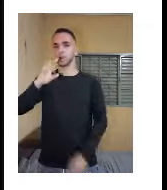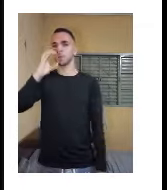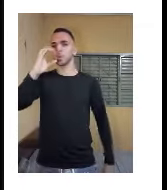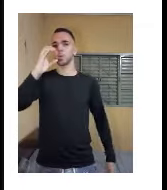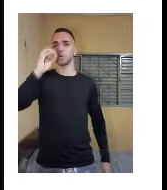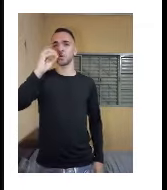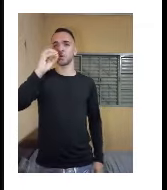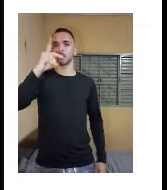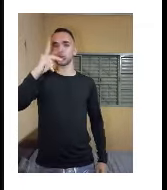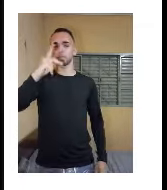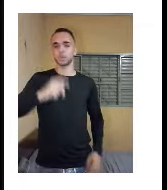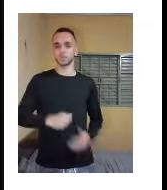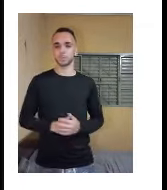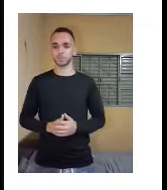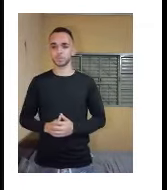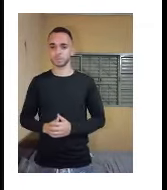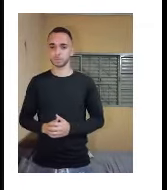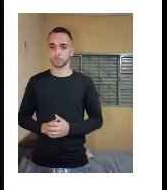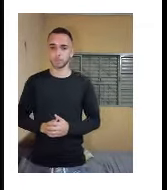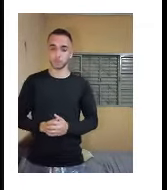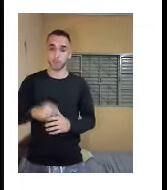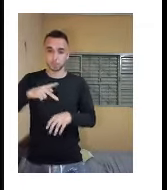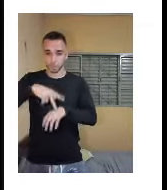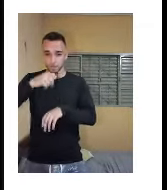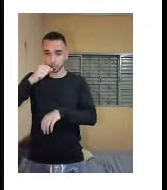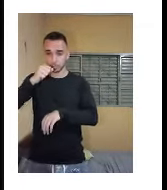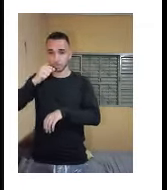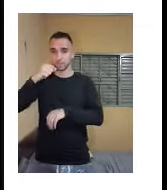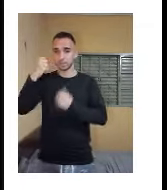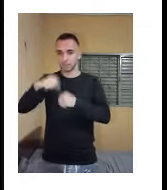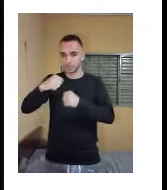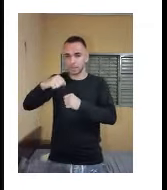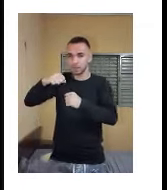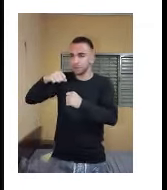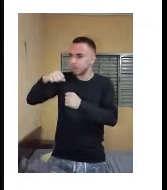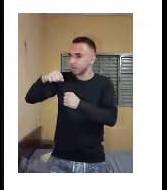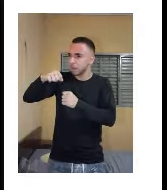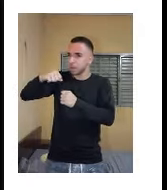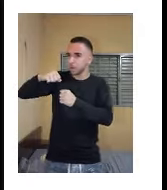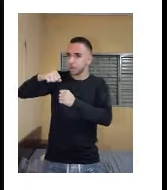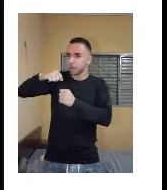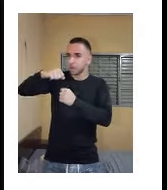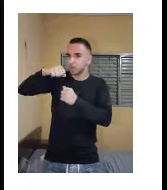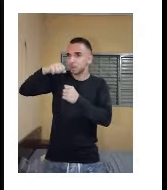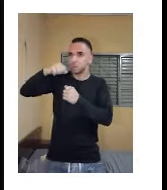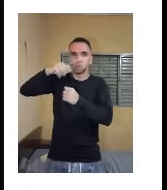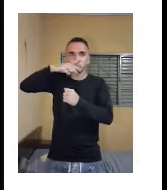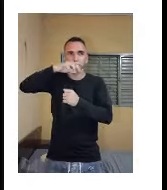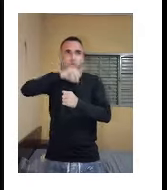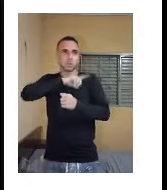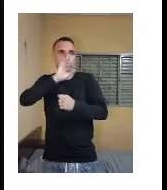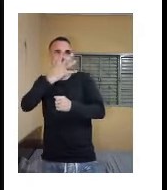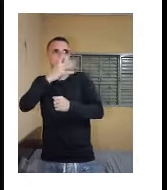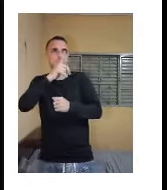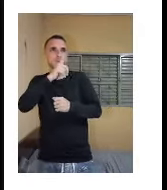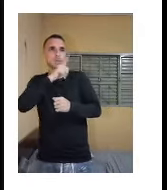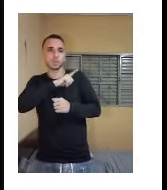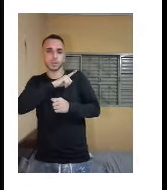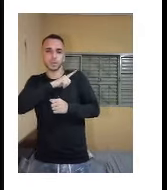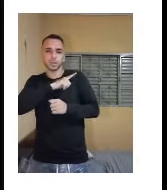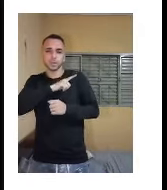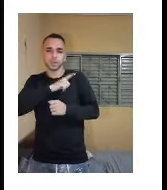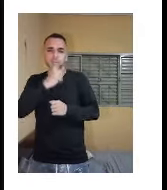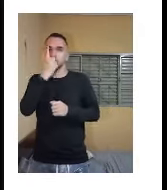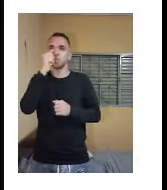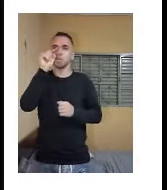as emissões deveriam limitar a temperatura média global a 1,5, a gente já está em 1,1, e